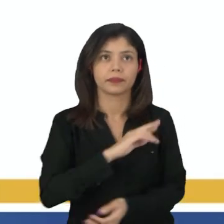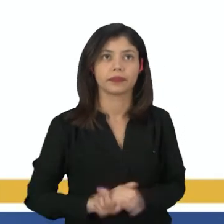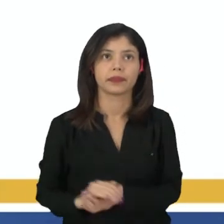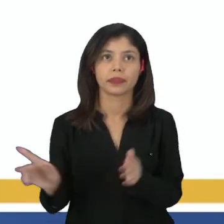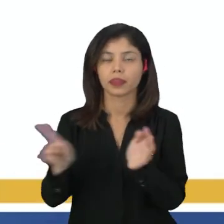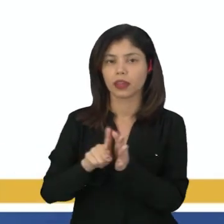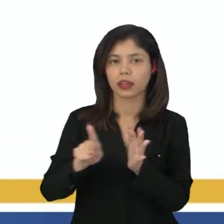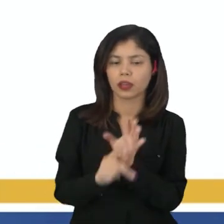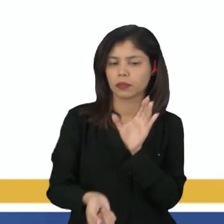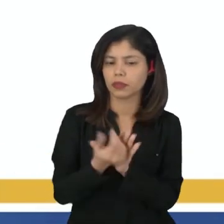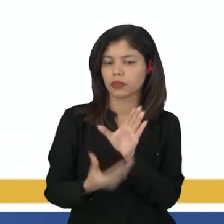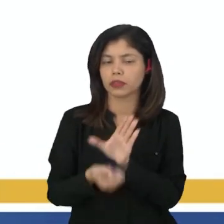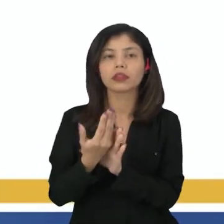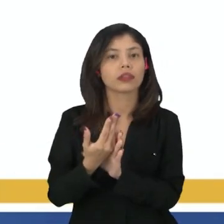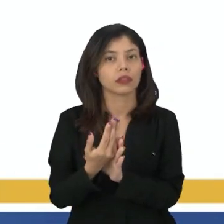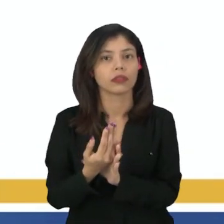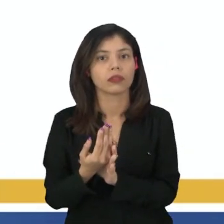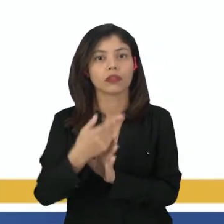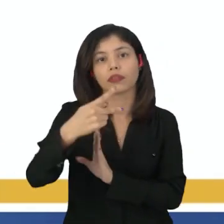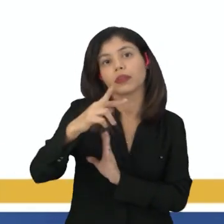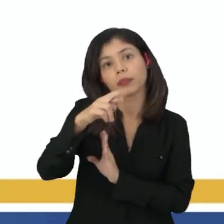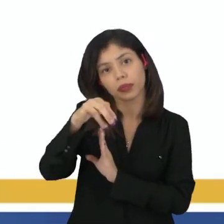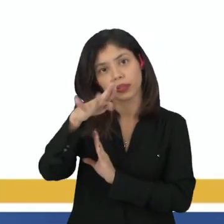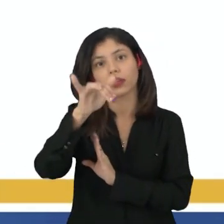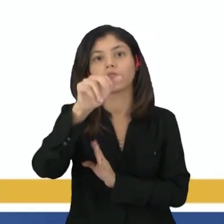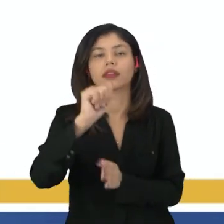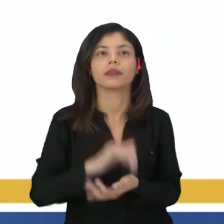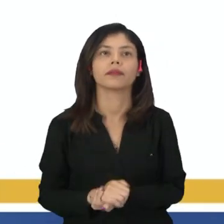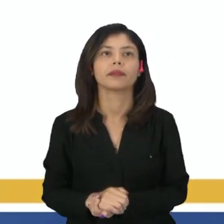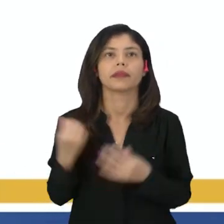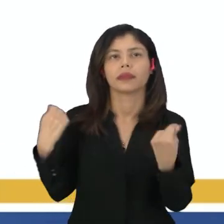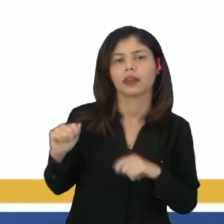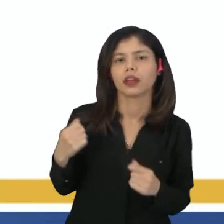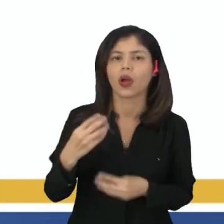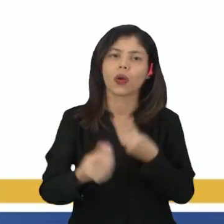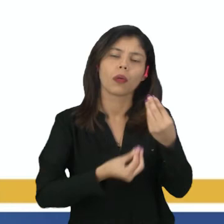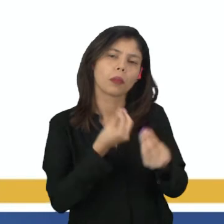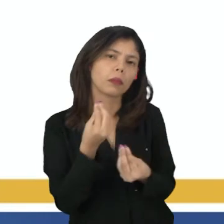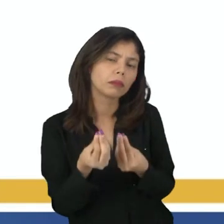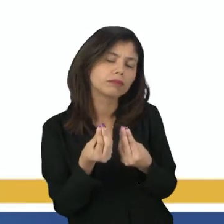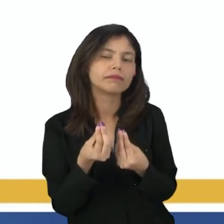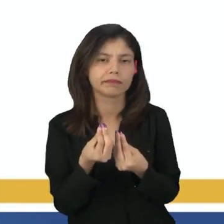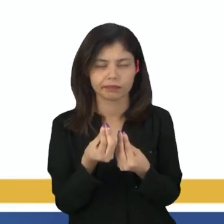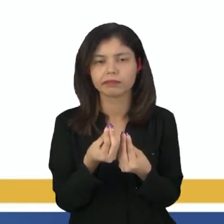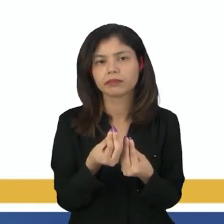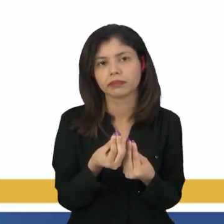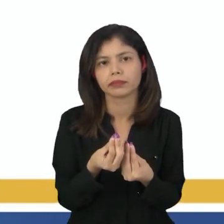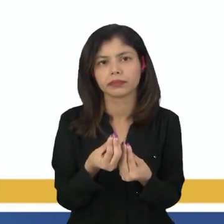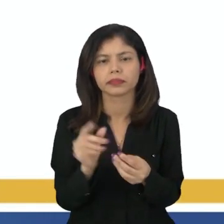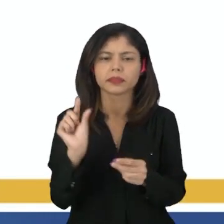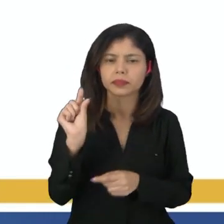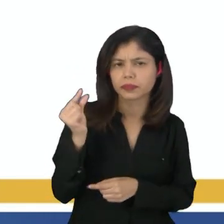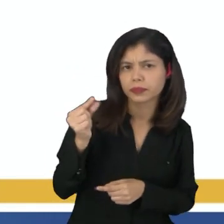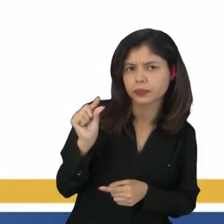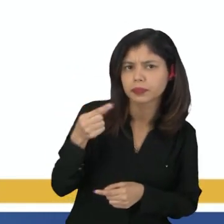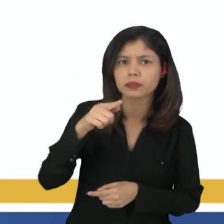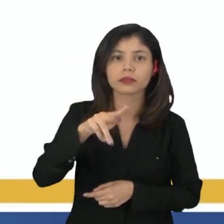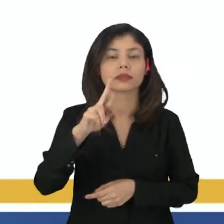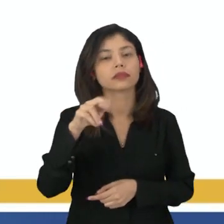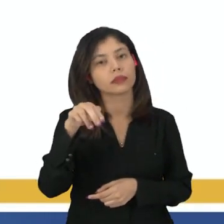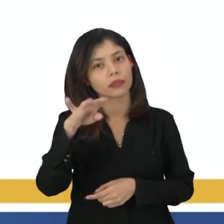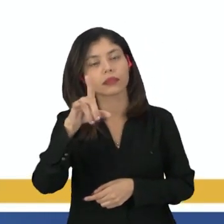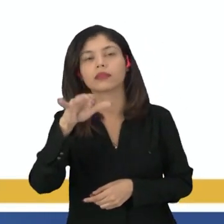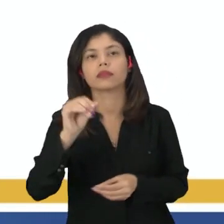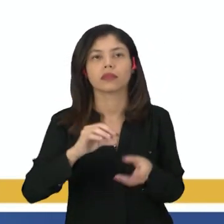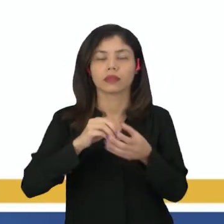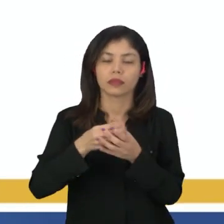pela produção de proteínas. Então, os ribossomos, eles são como se fossem pequenos granulos que ficam